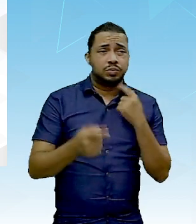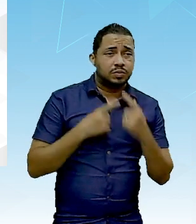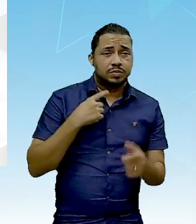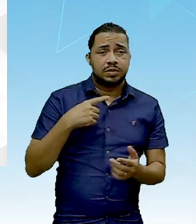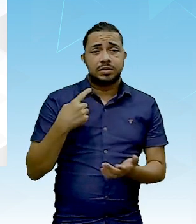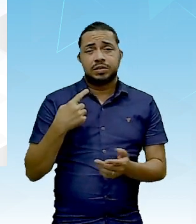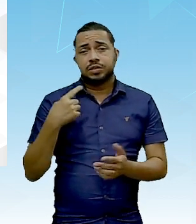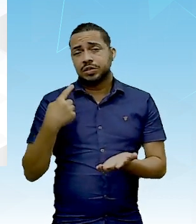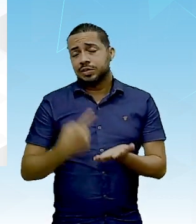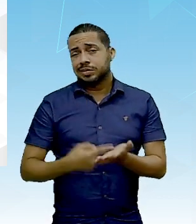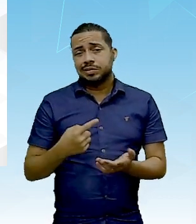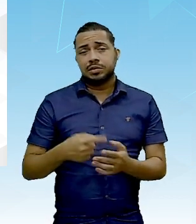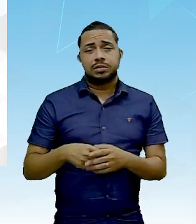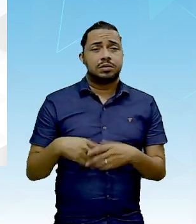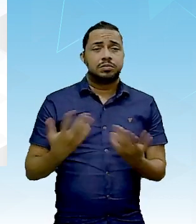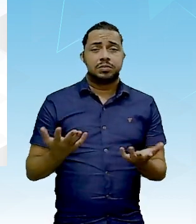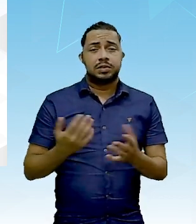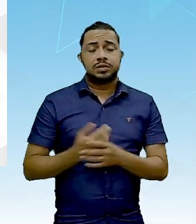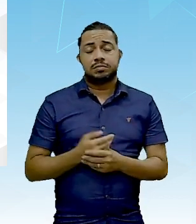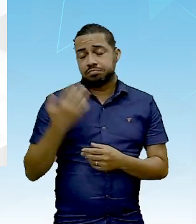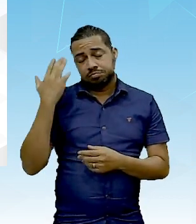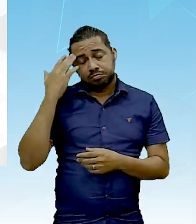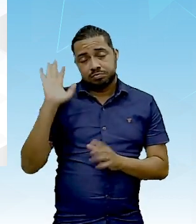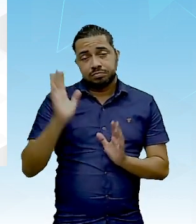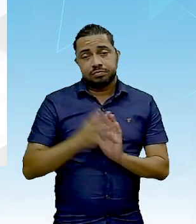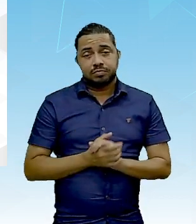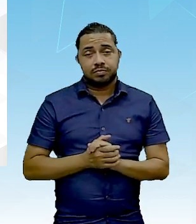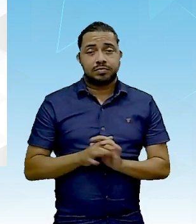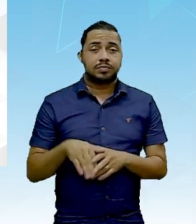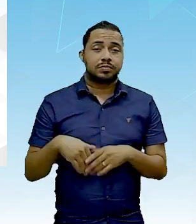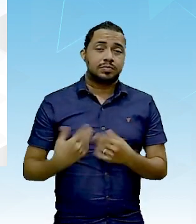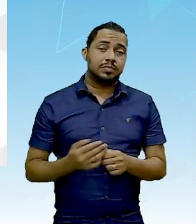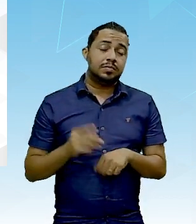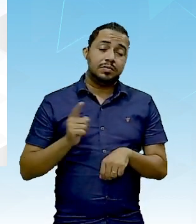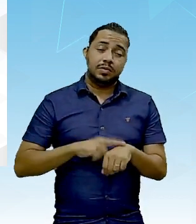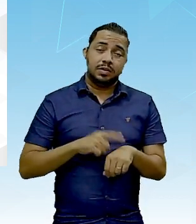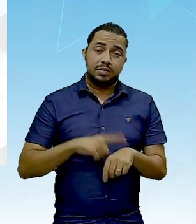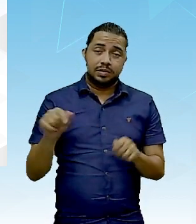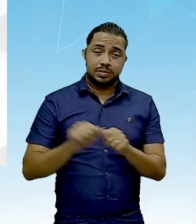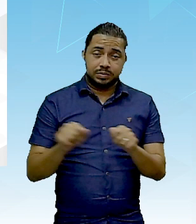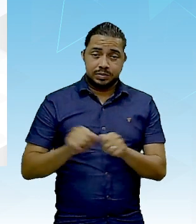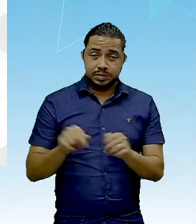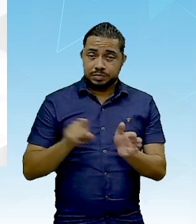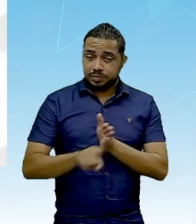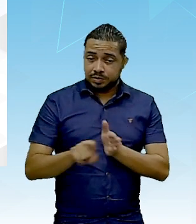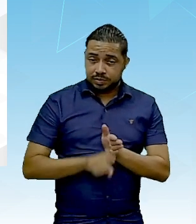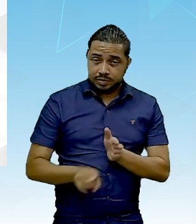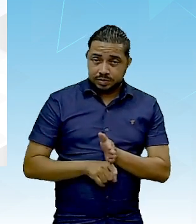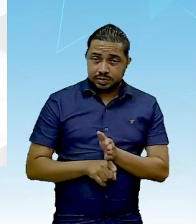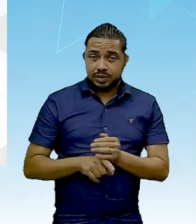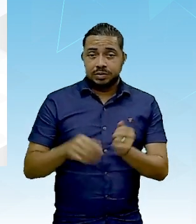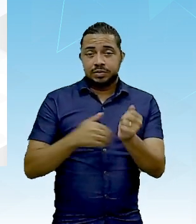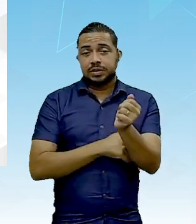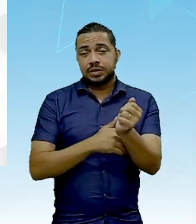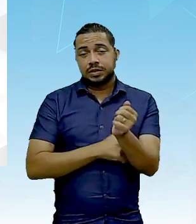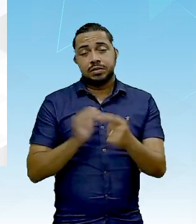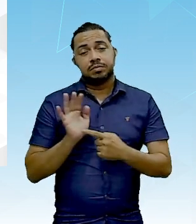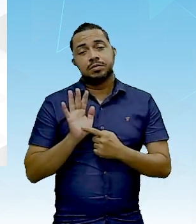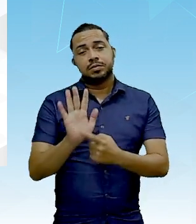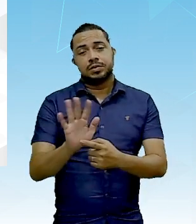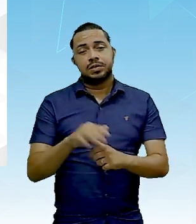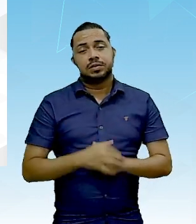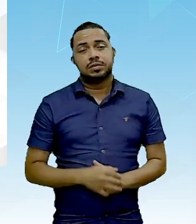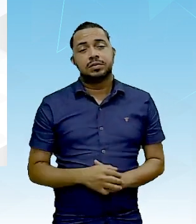lá. Qual delas eu vou marcar? Não sei. Enfim. Aí, na hora que você for construir o questionário, é o segredo para a amostragem,